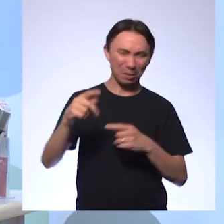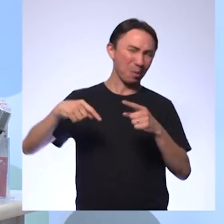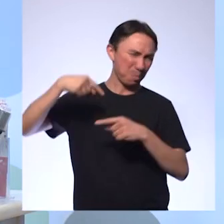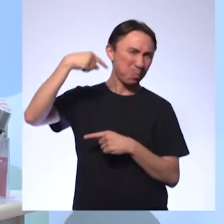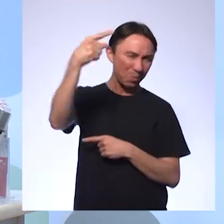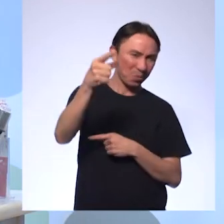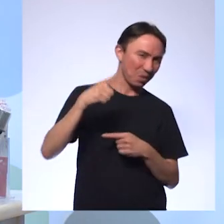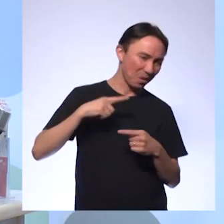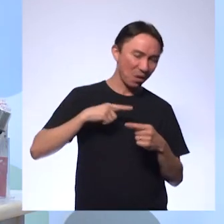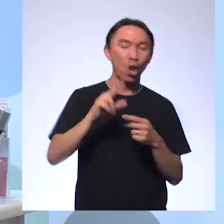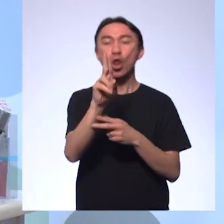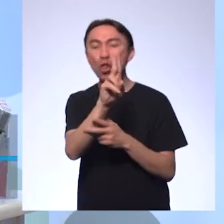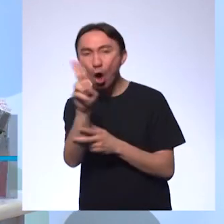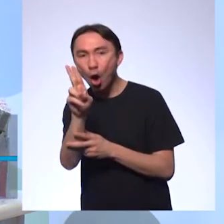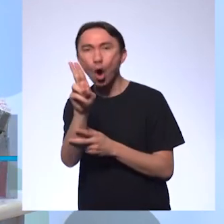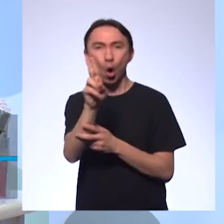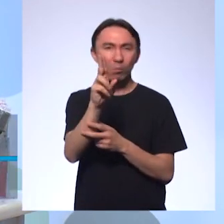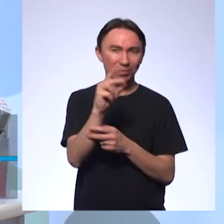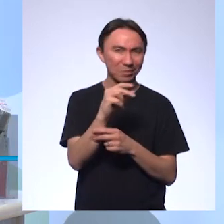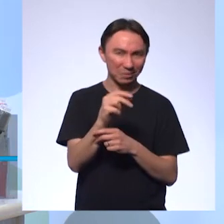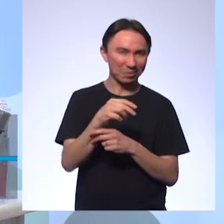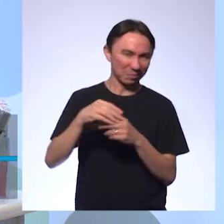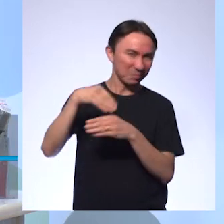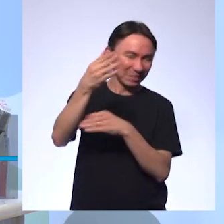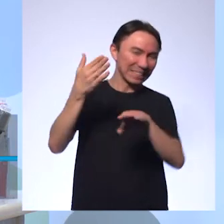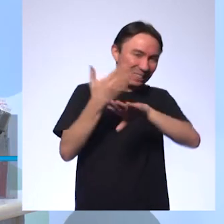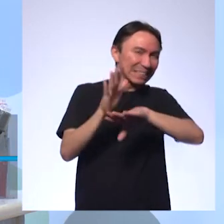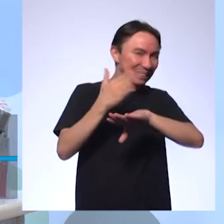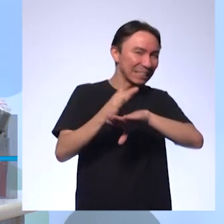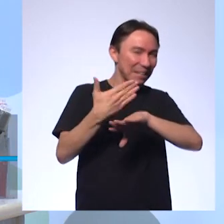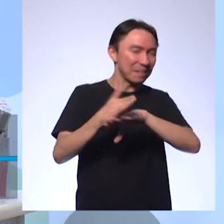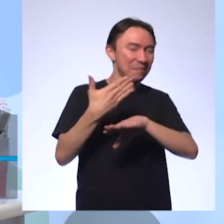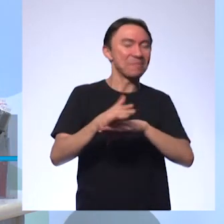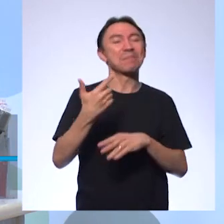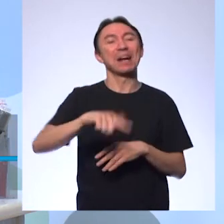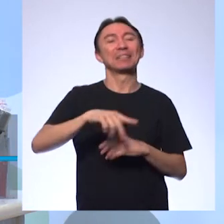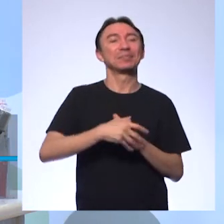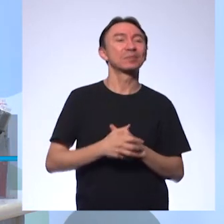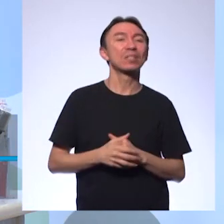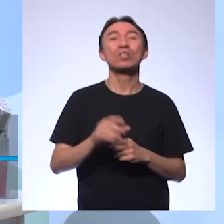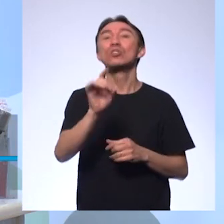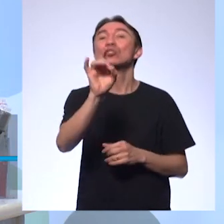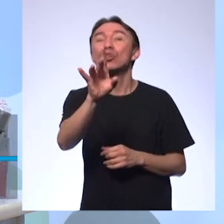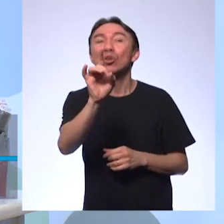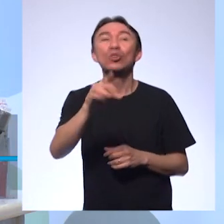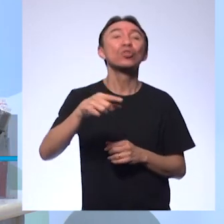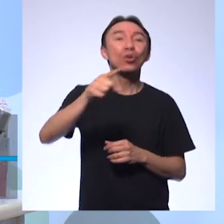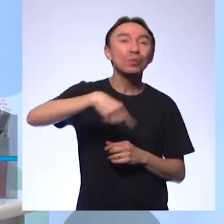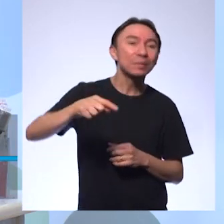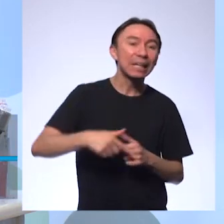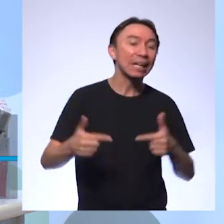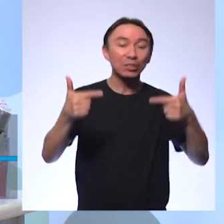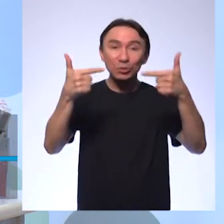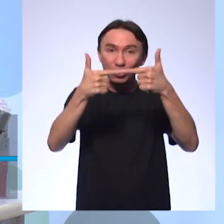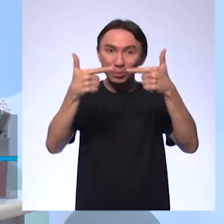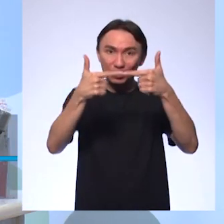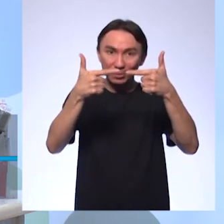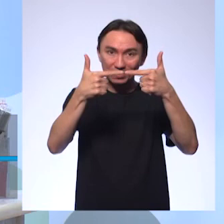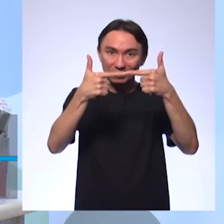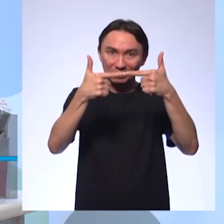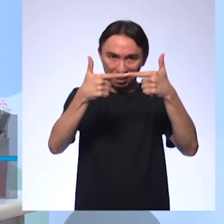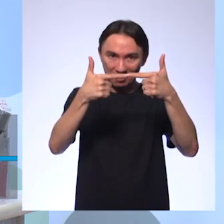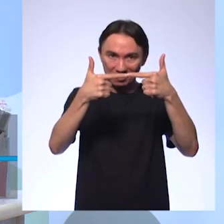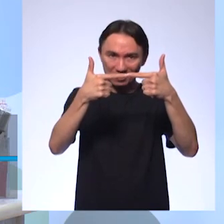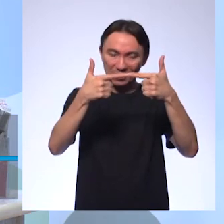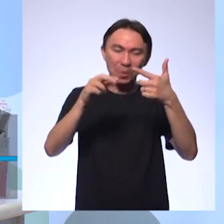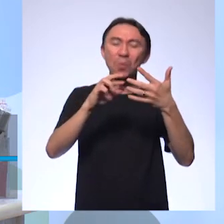as funções, ok? Mas só para a gente identificar o tipo de isômero, quantos isômeros.